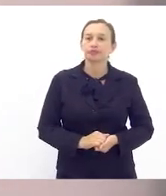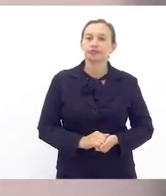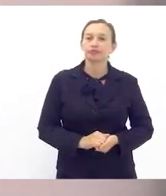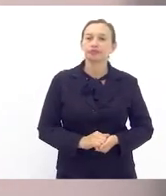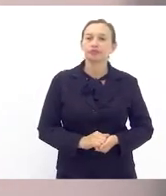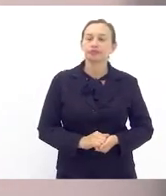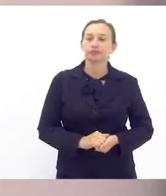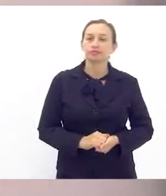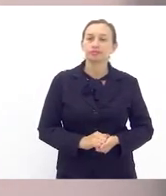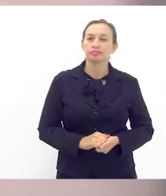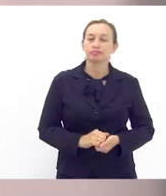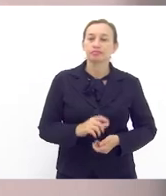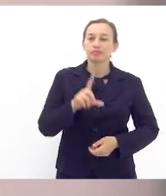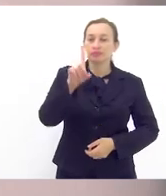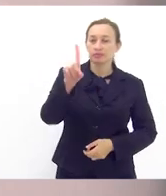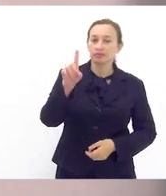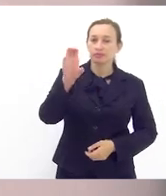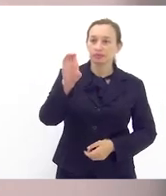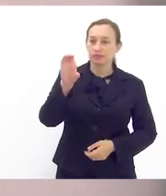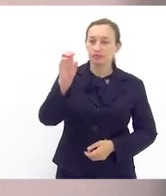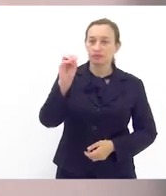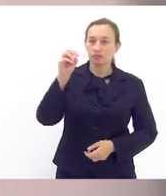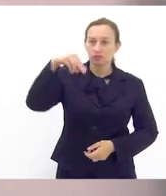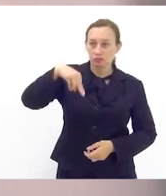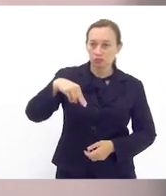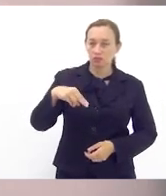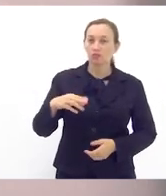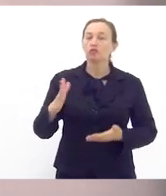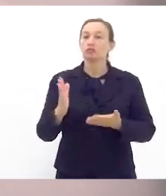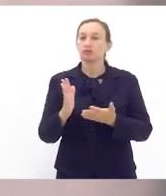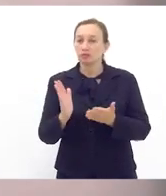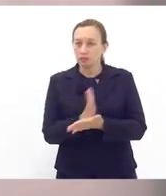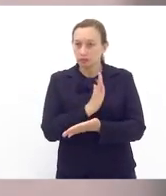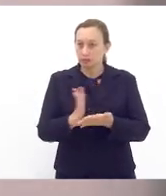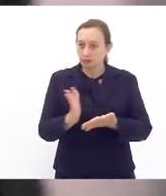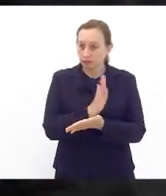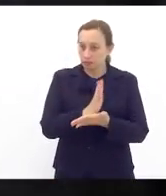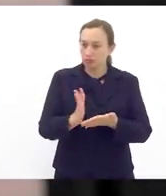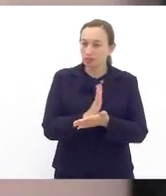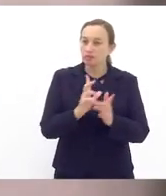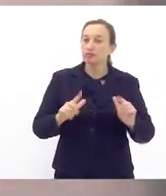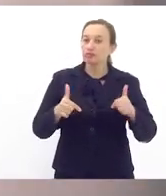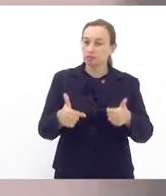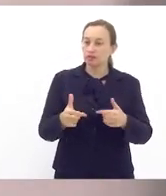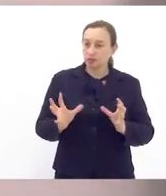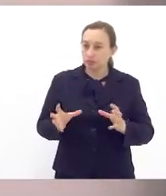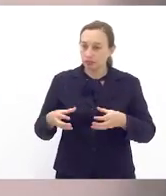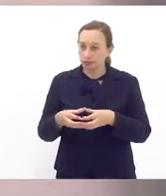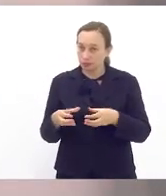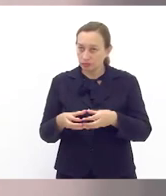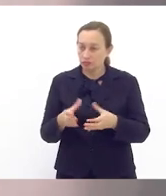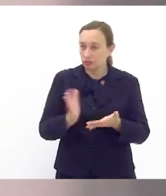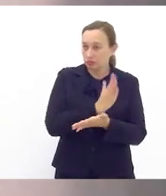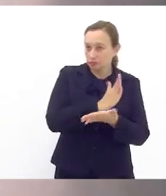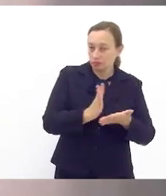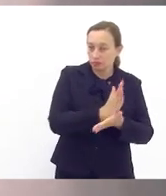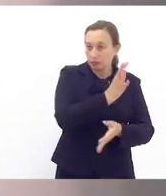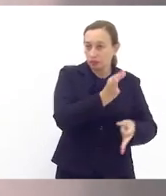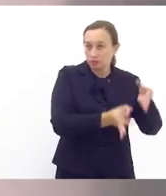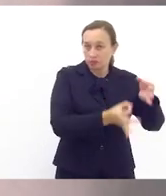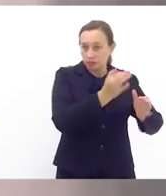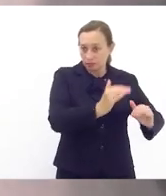do Consumidor ou no decom algumas ações coletivas já ajuizadas e algumas atuações extrajudiciais também